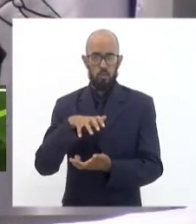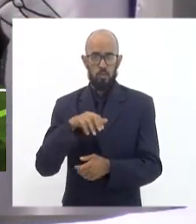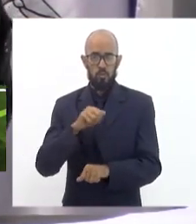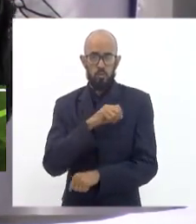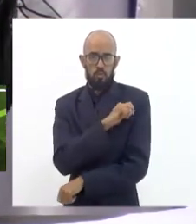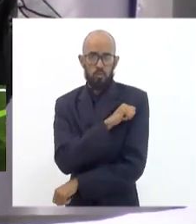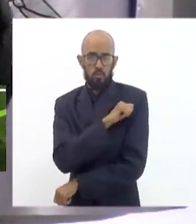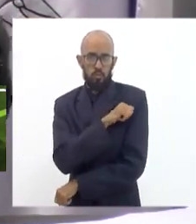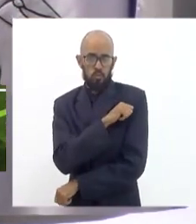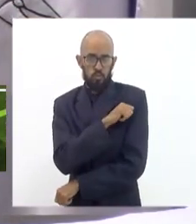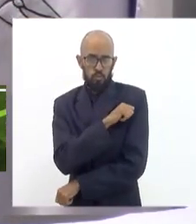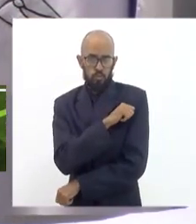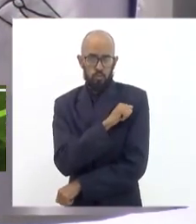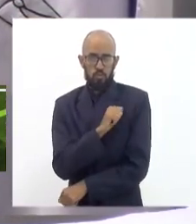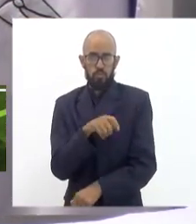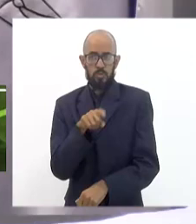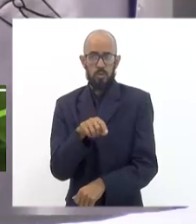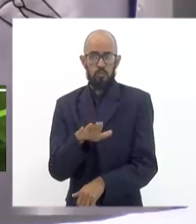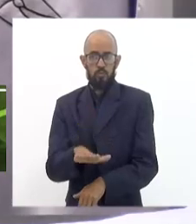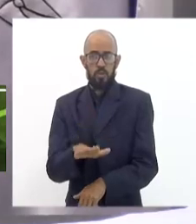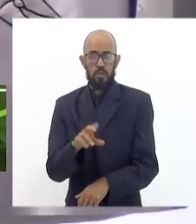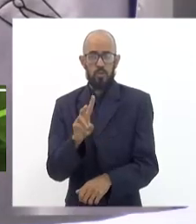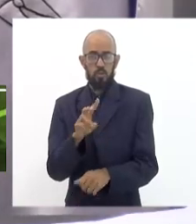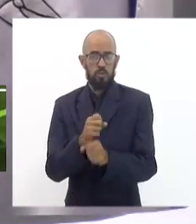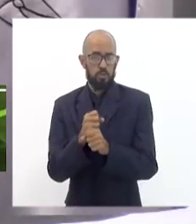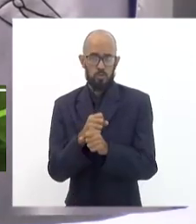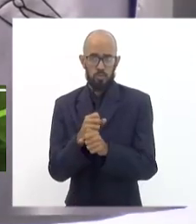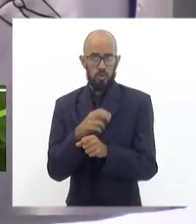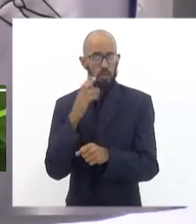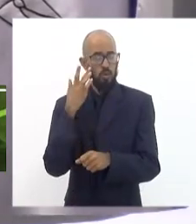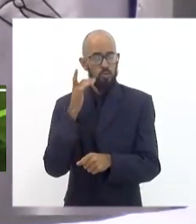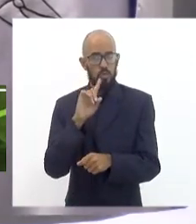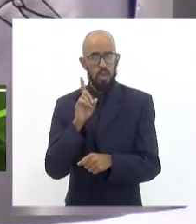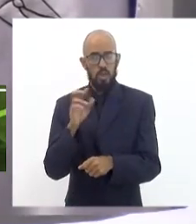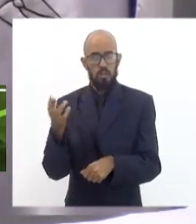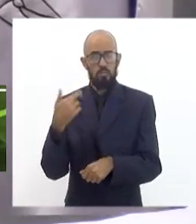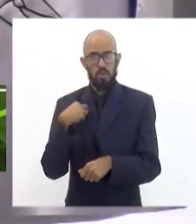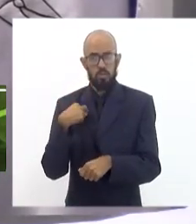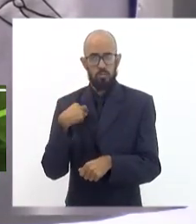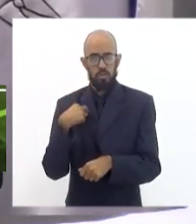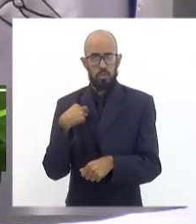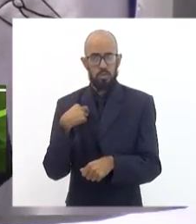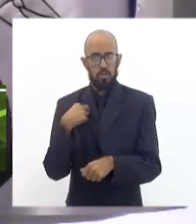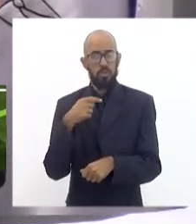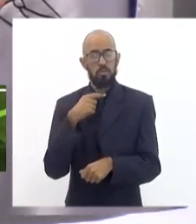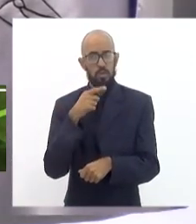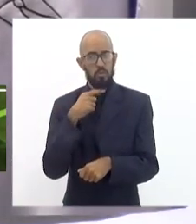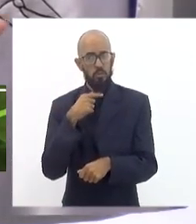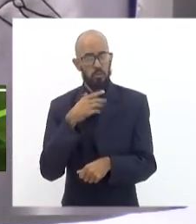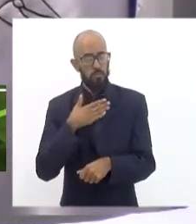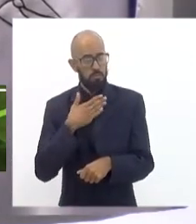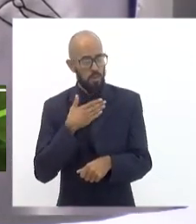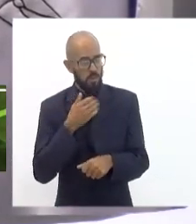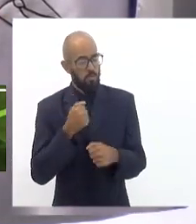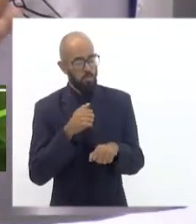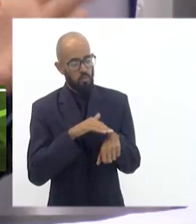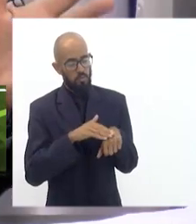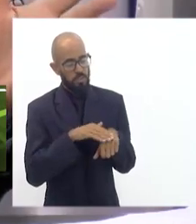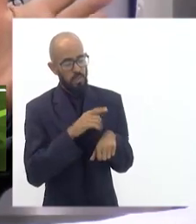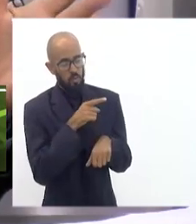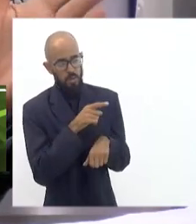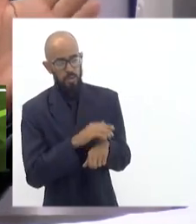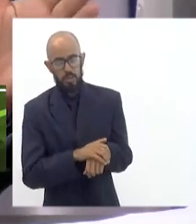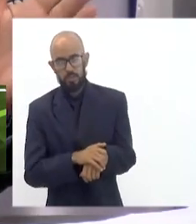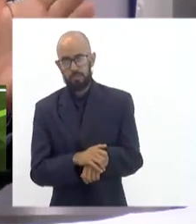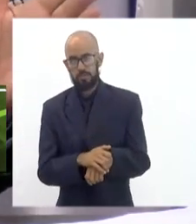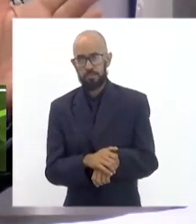é aplicada dois anos eu não sei da resposta agora que só que mês questão foi levantada e eu vou conversar com ele porque o